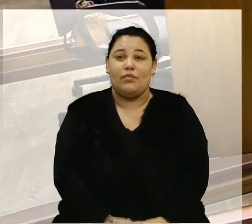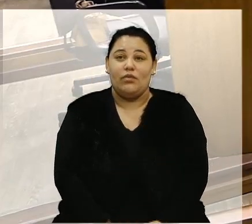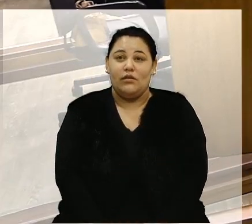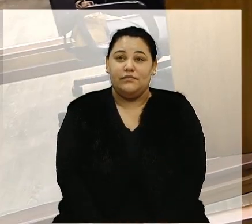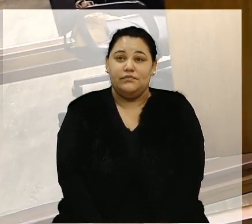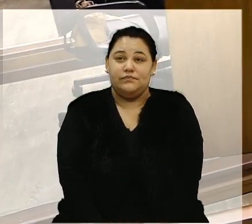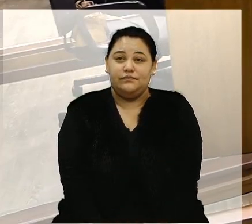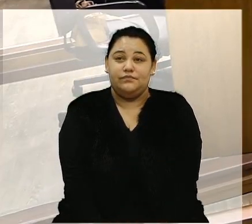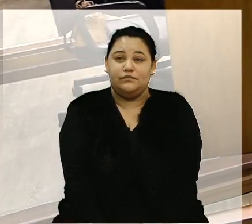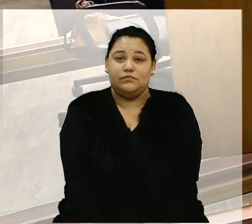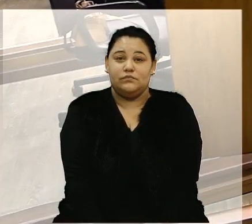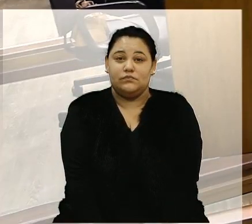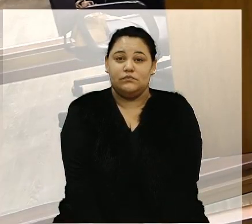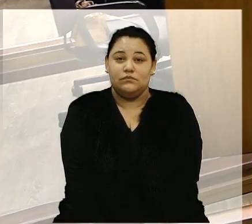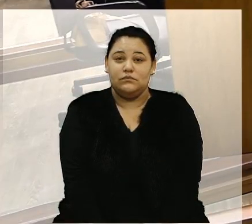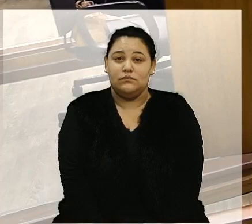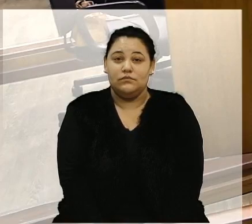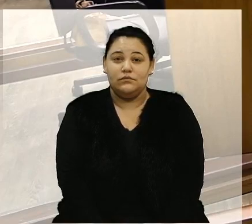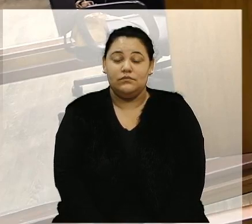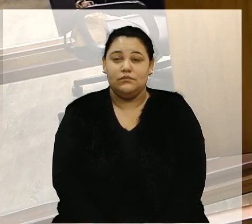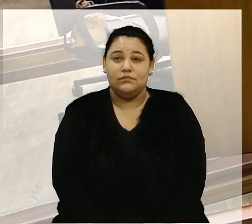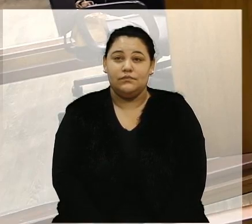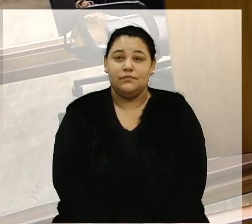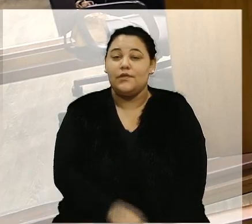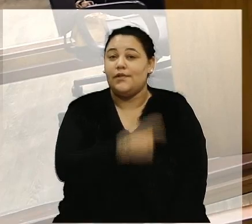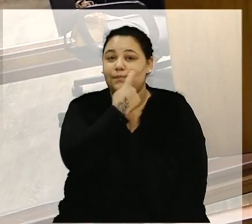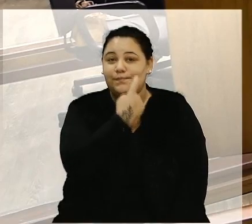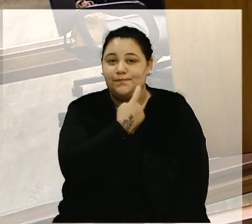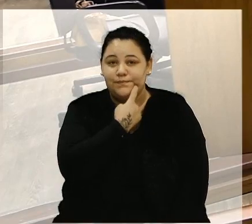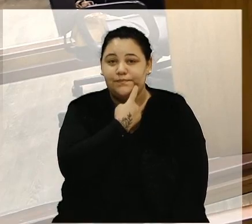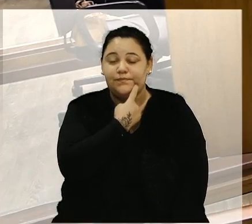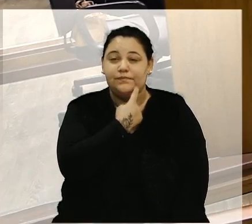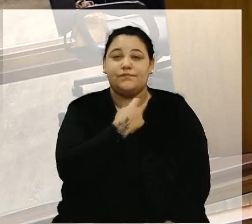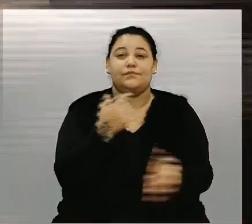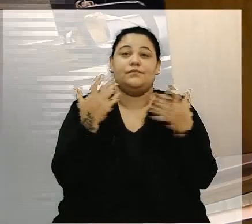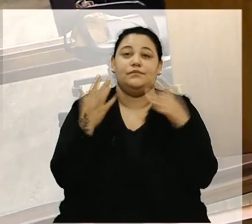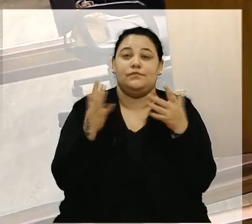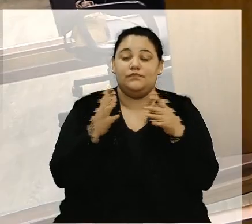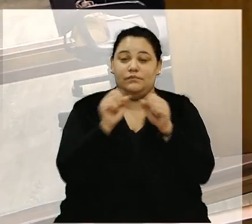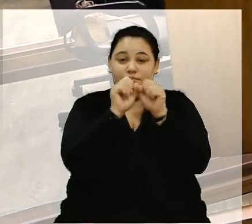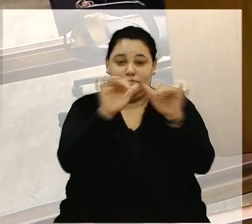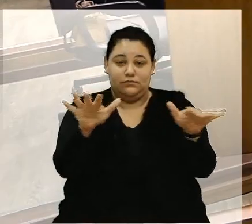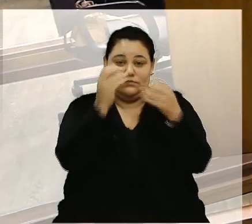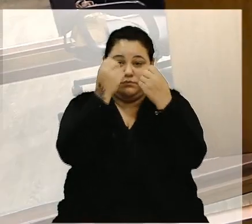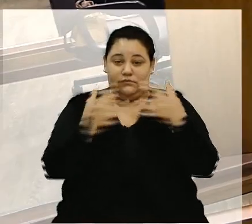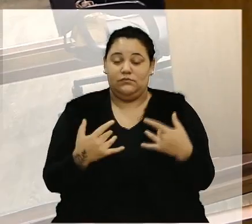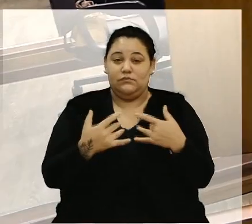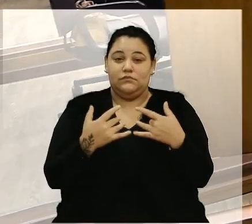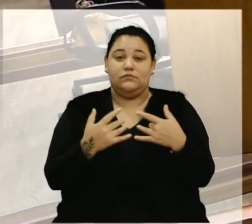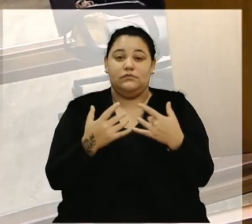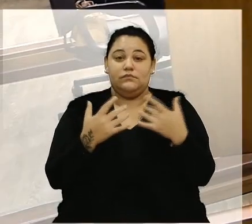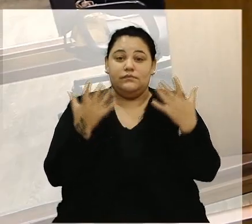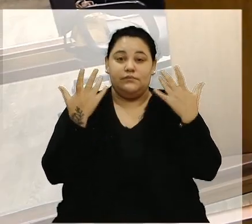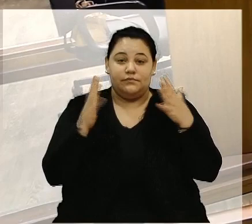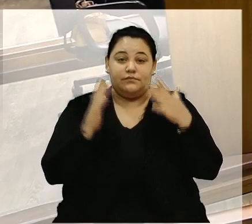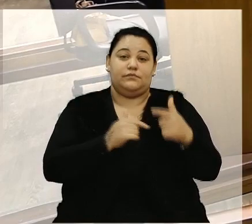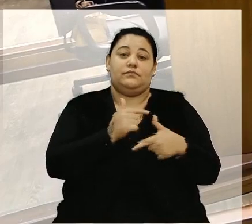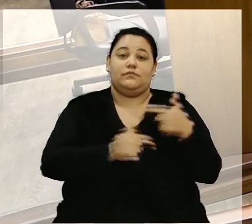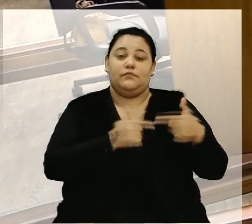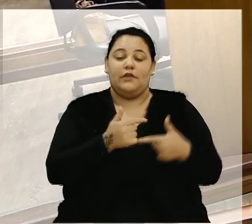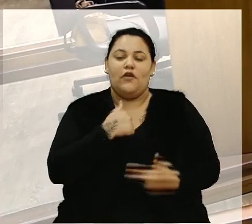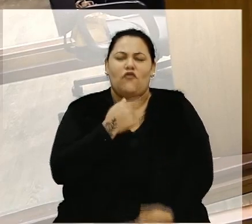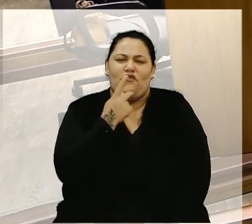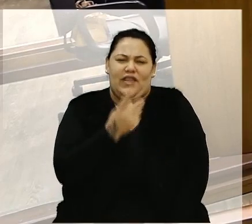Vereador Petrini, parabéns pela sua exposição, parabéns pelo seu trabalho. E eu vou ser